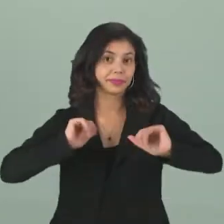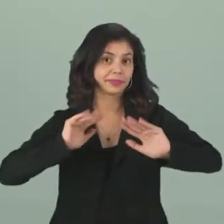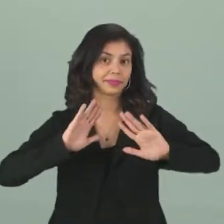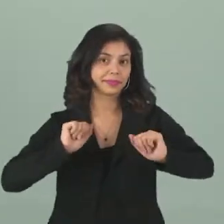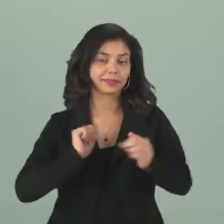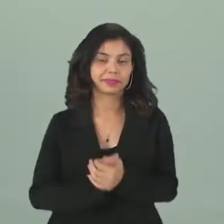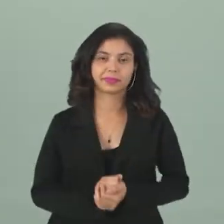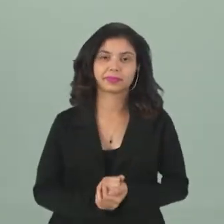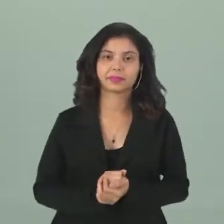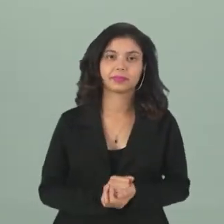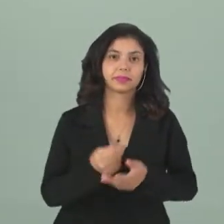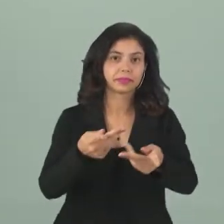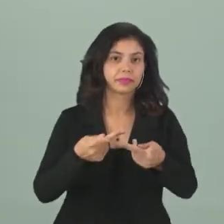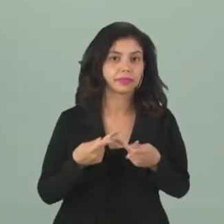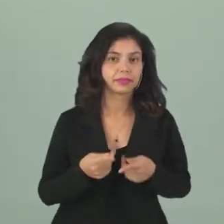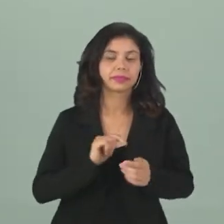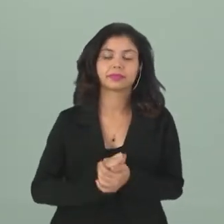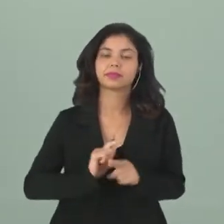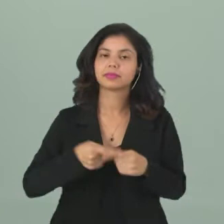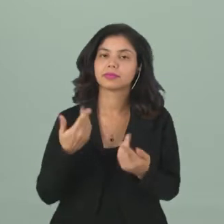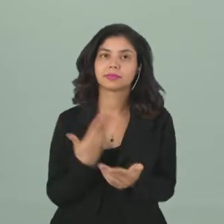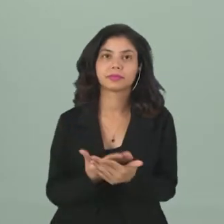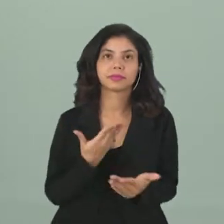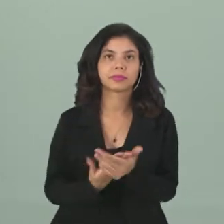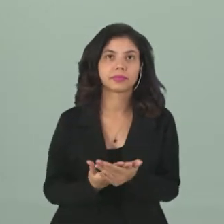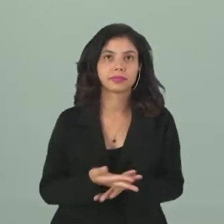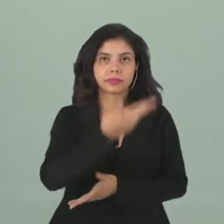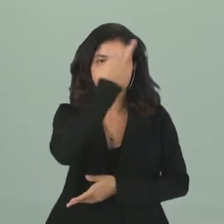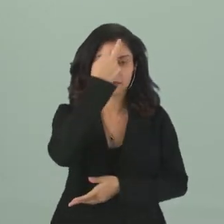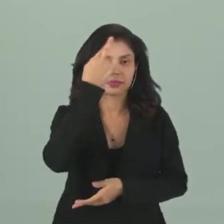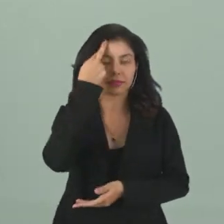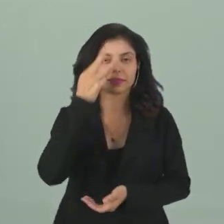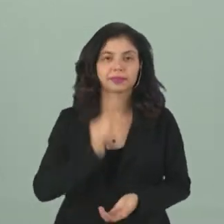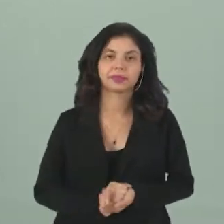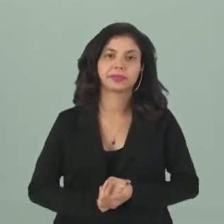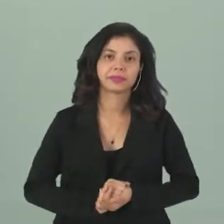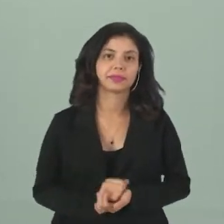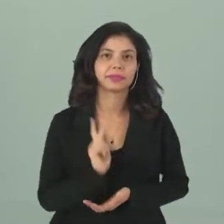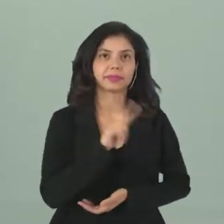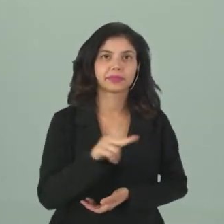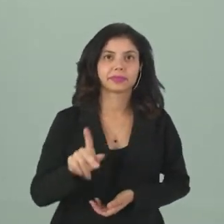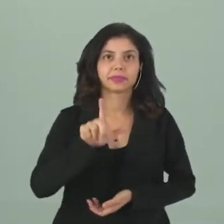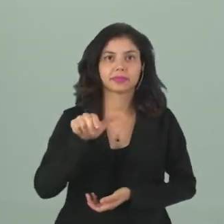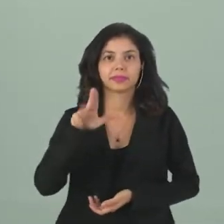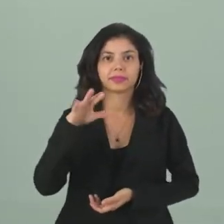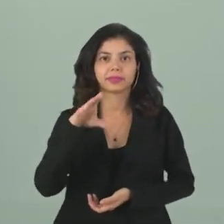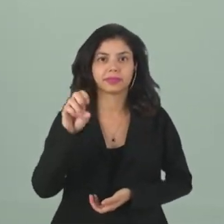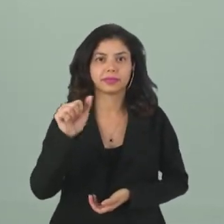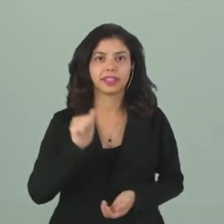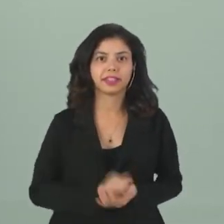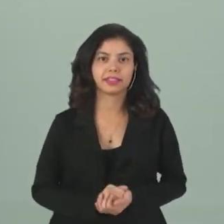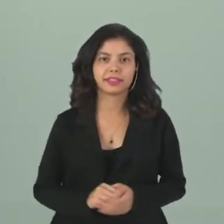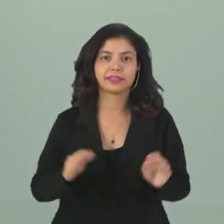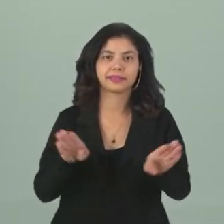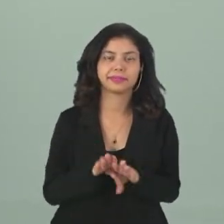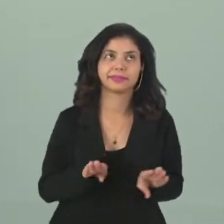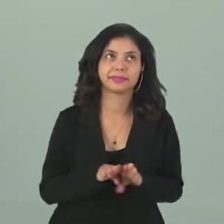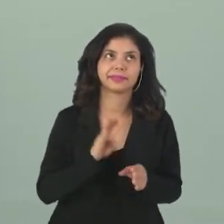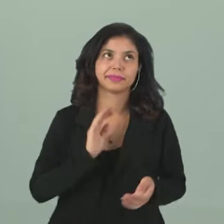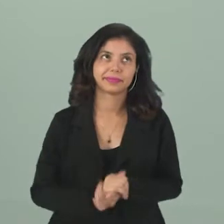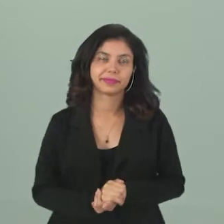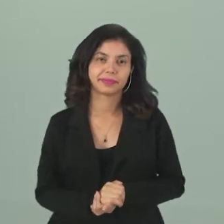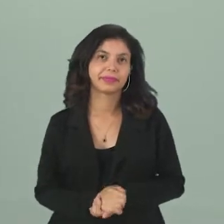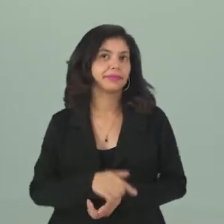oi galerinha, sejam muito bem-vindos a mais uma aula de História. Eu sou o professor Lucas e estamos na nossa 17ª aula